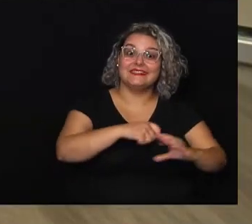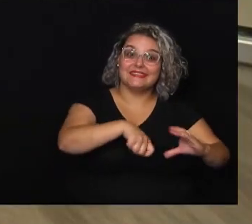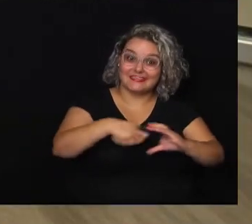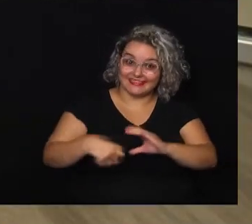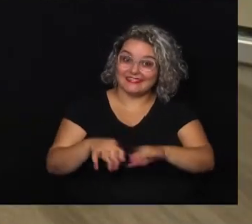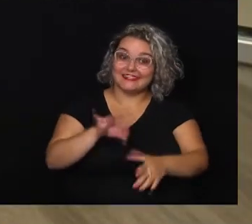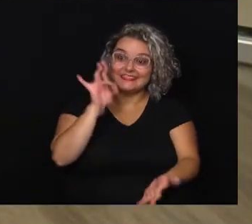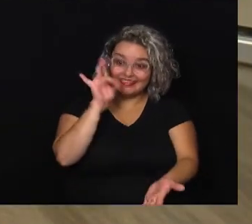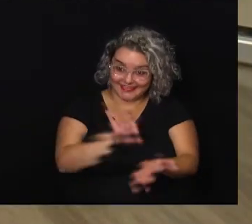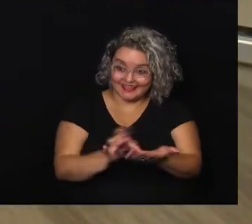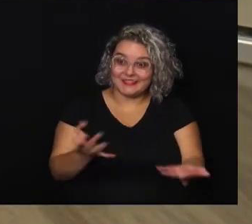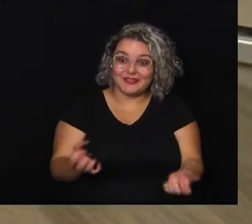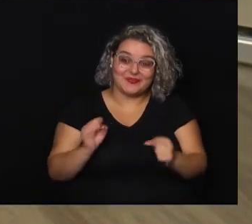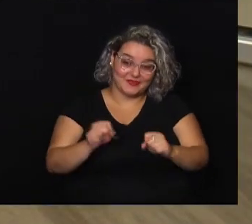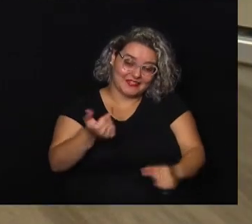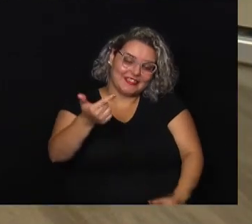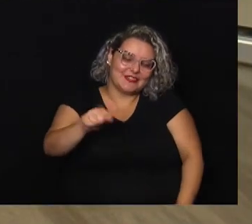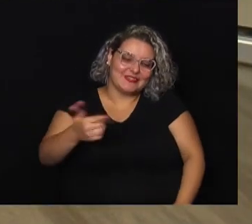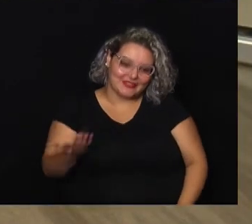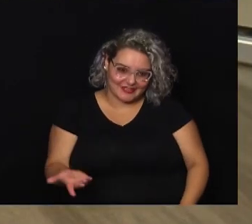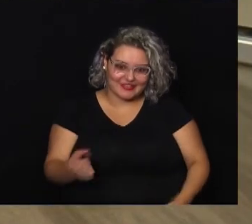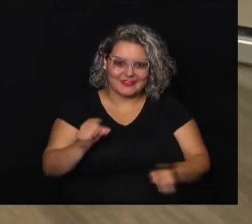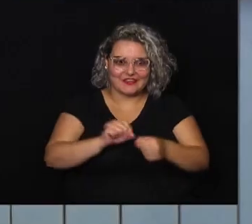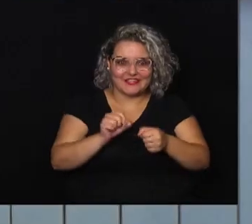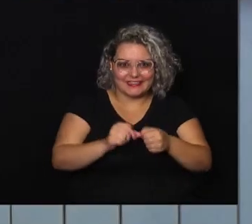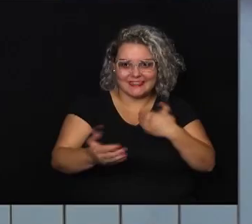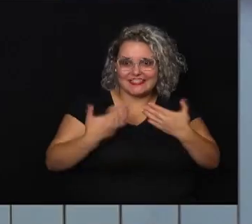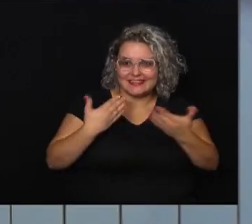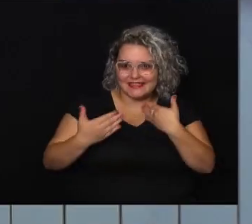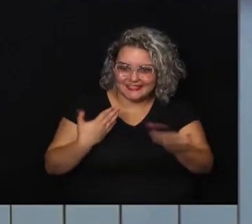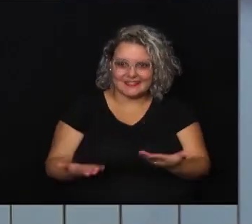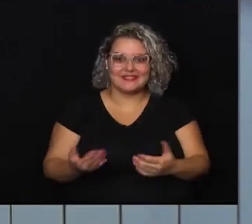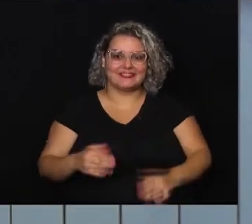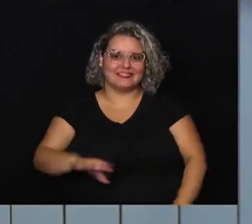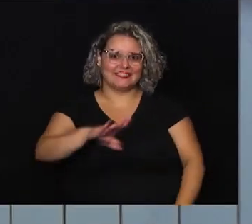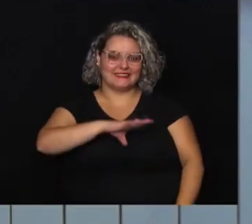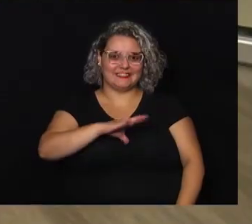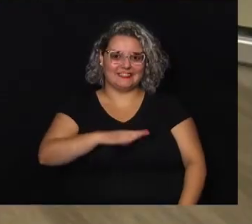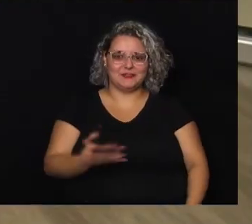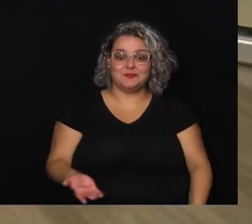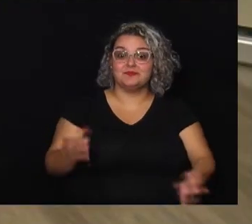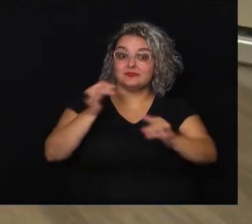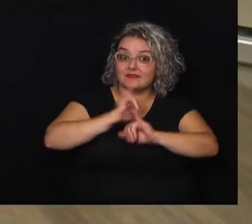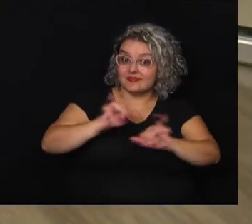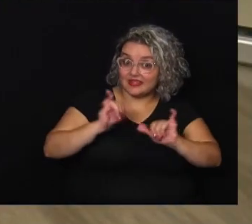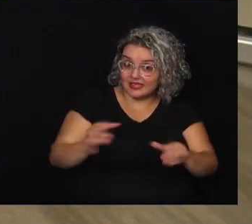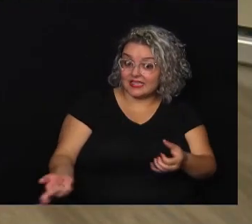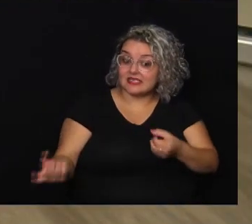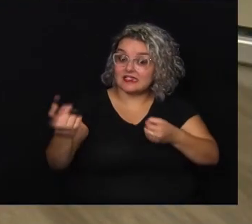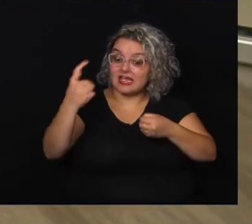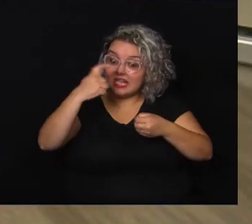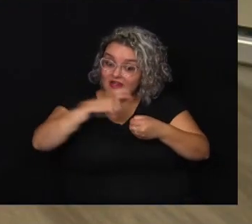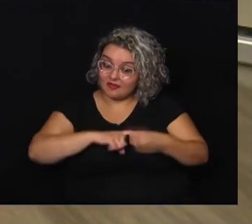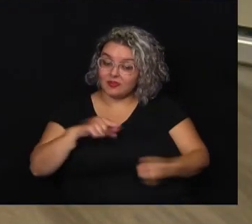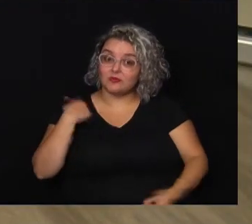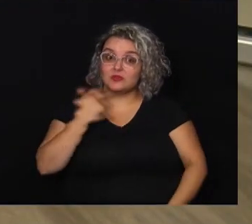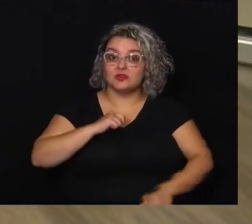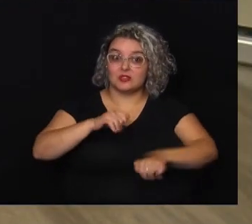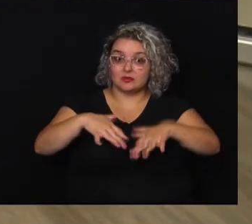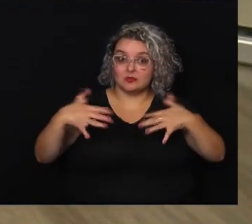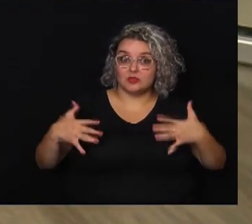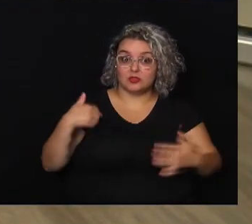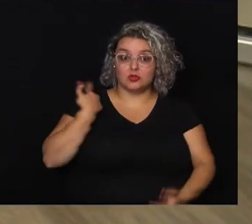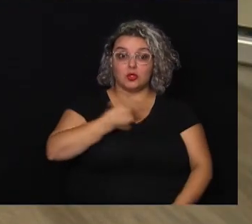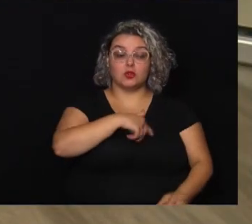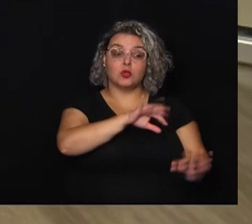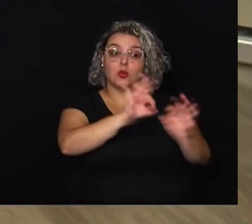para poder continuar fazendo essa comunicação com a cidade. Repercutindo este retorno aqui para o nosso plenário, nós acompanhamos